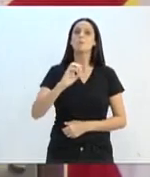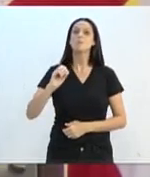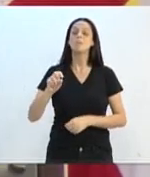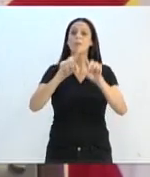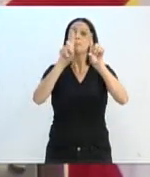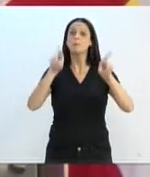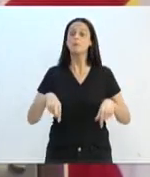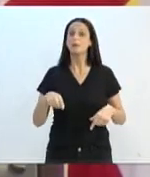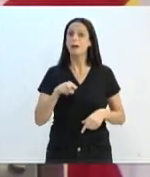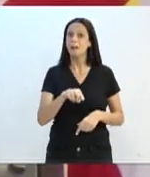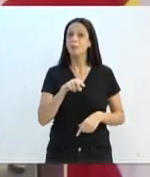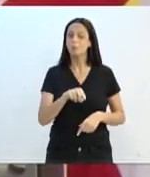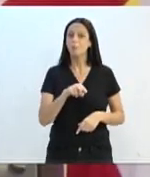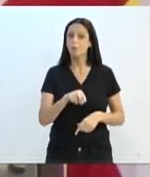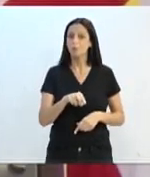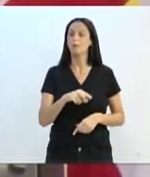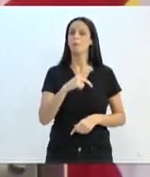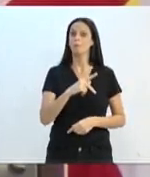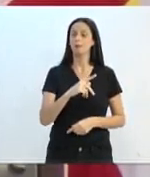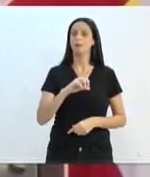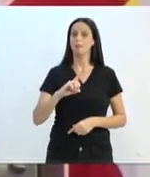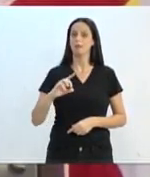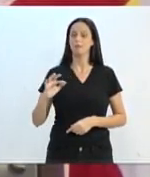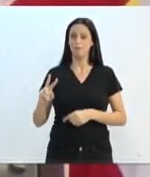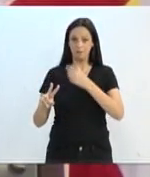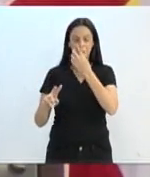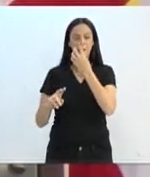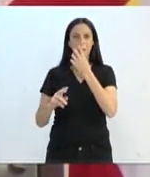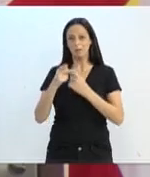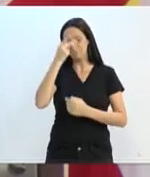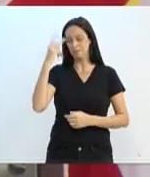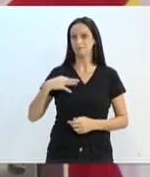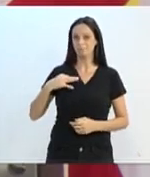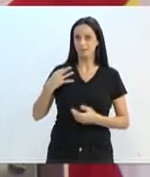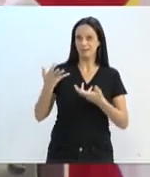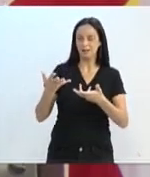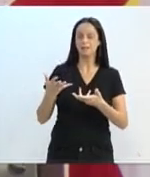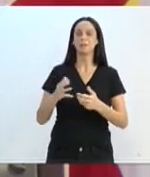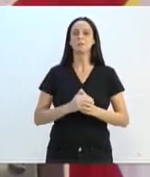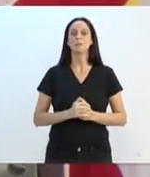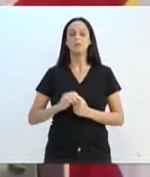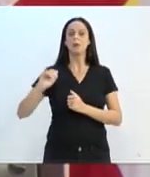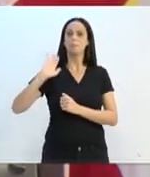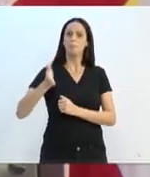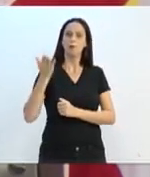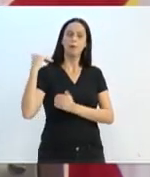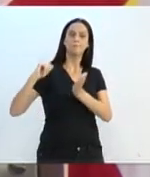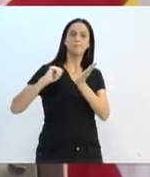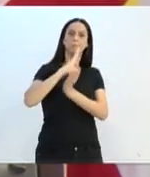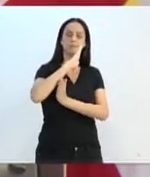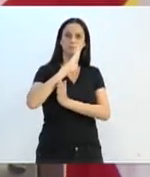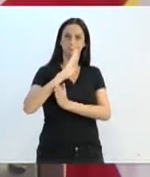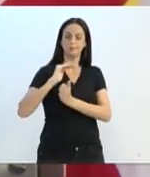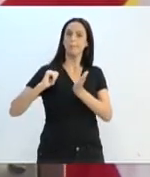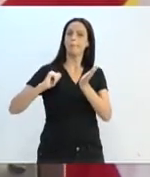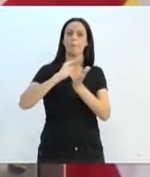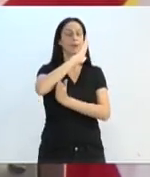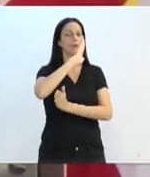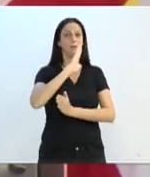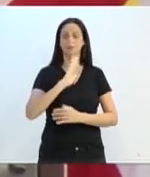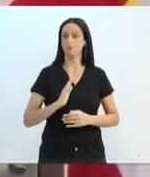que esse PDV ali, que é pedido de demissão voluntária, que eles mandaram embora, mesmo que a metade desses trabalhadores